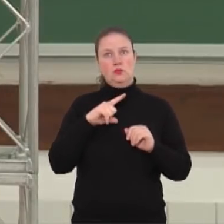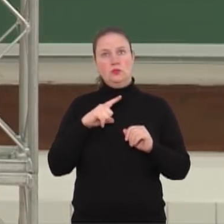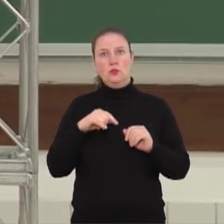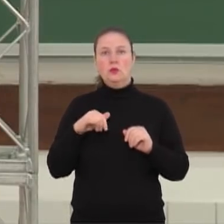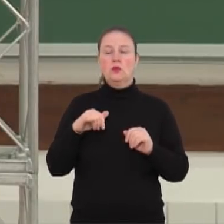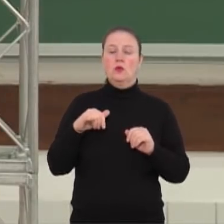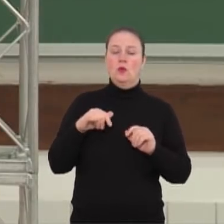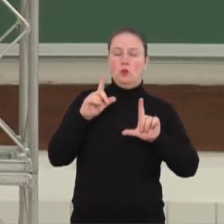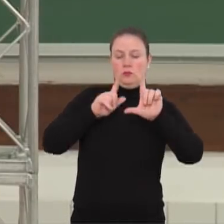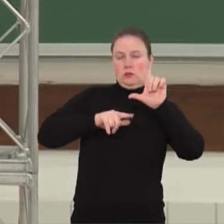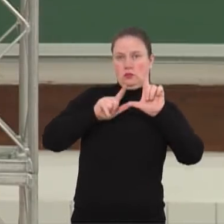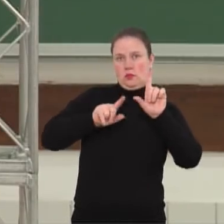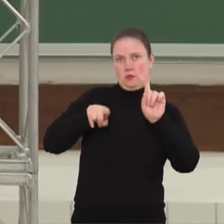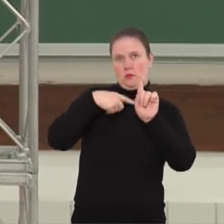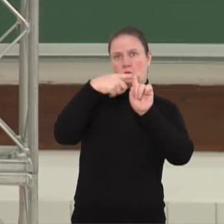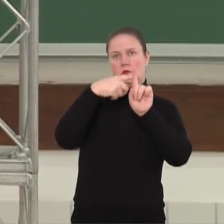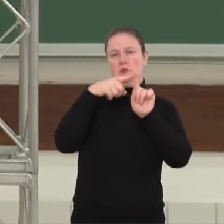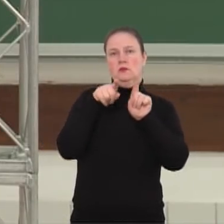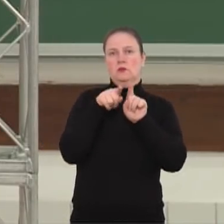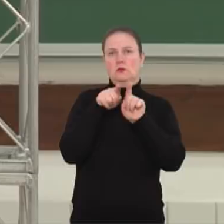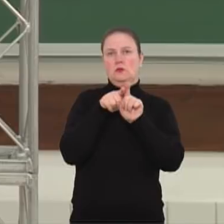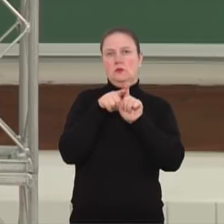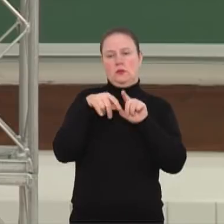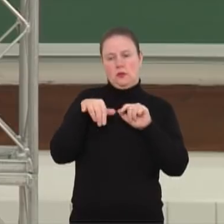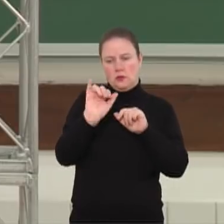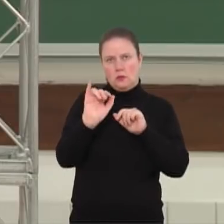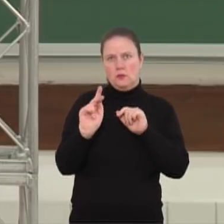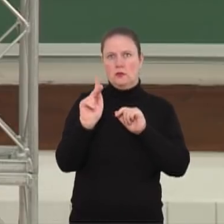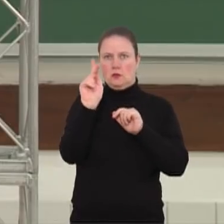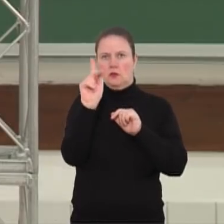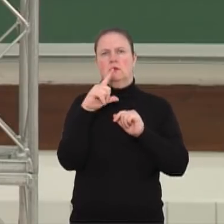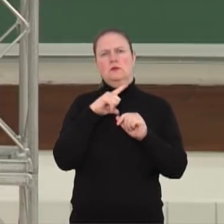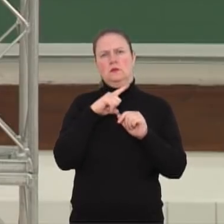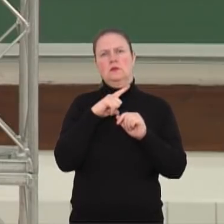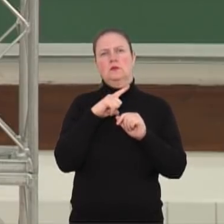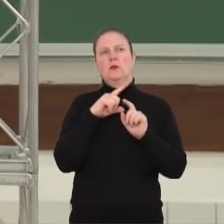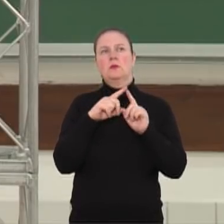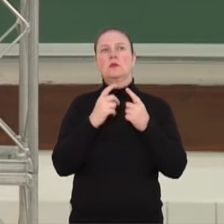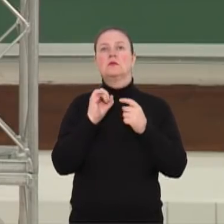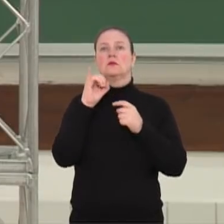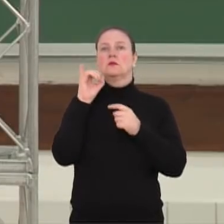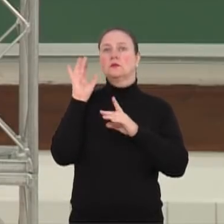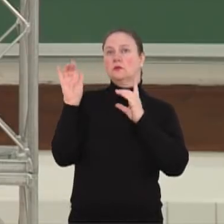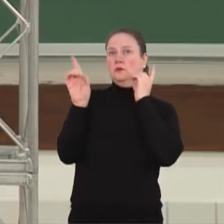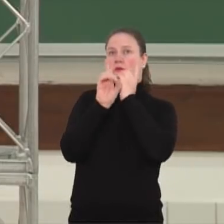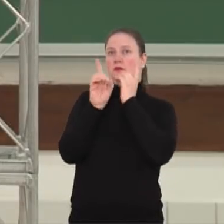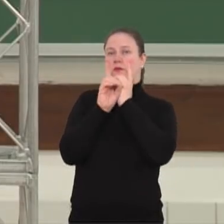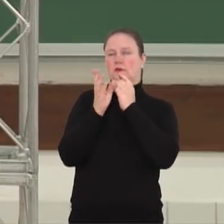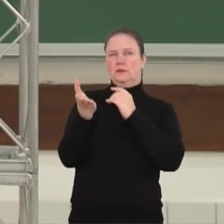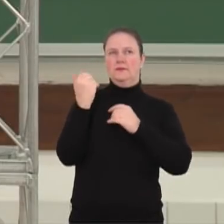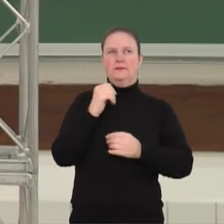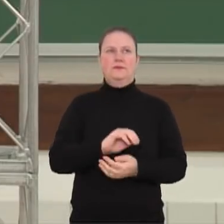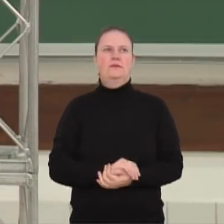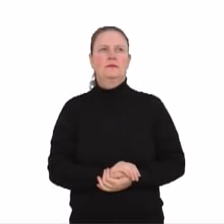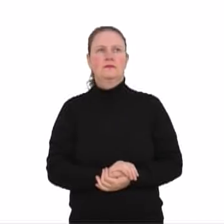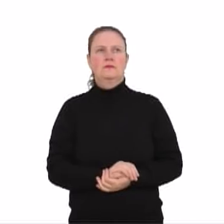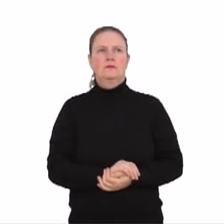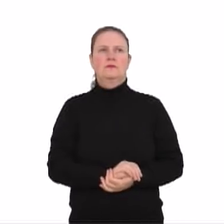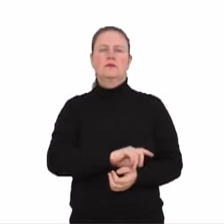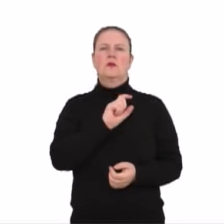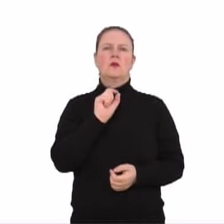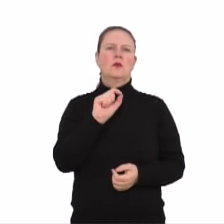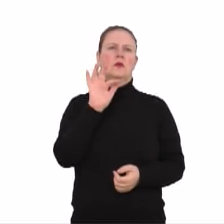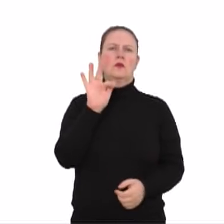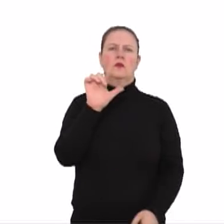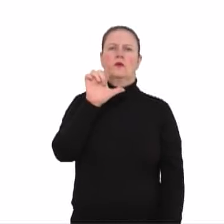o K, o W, então cuidado. Então, vamos ver se o que você achou foi isso daqui. Let's go? Então, vamos lá.